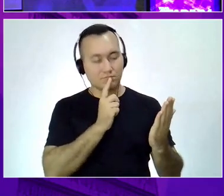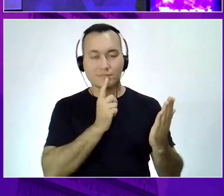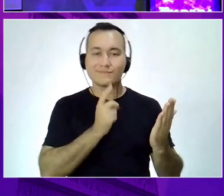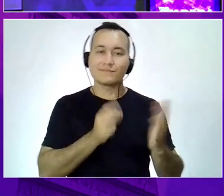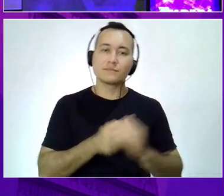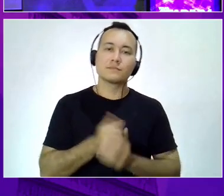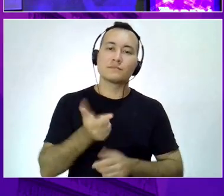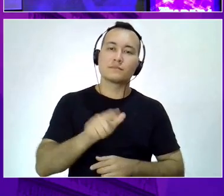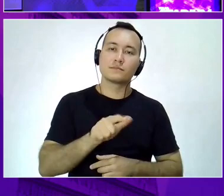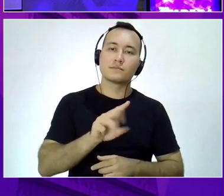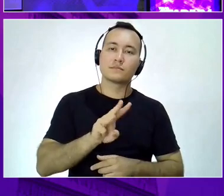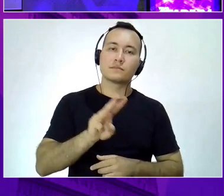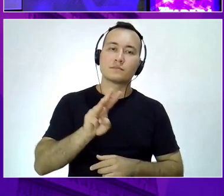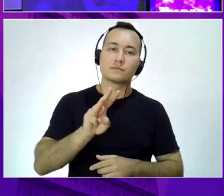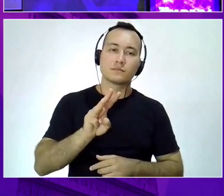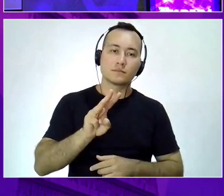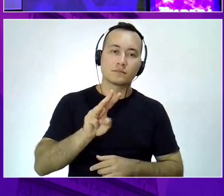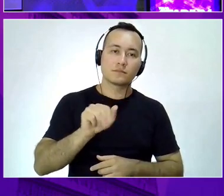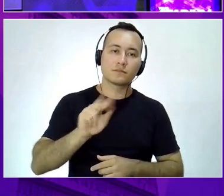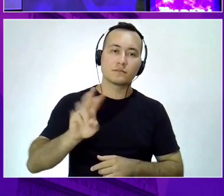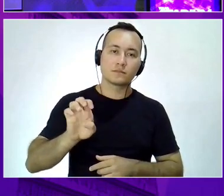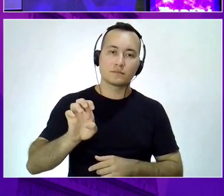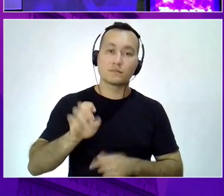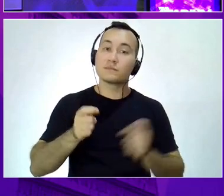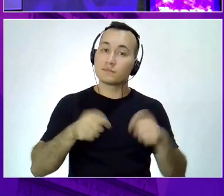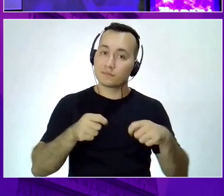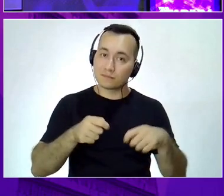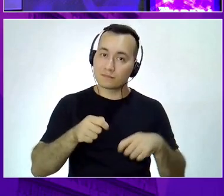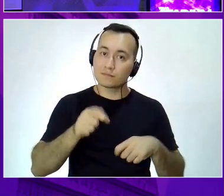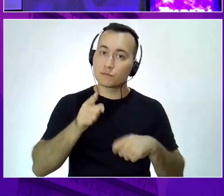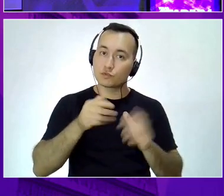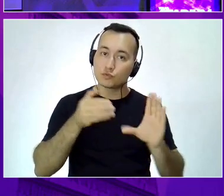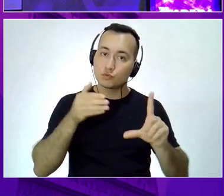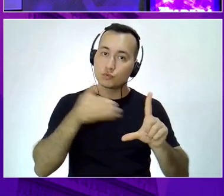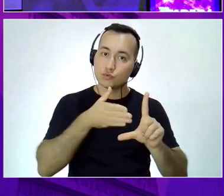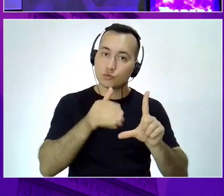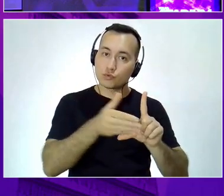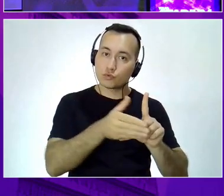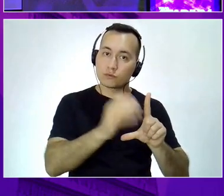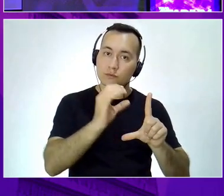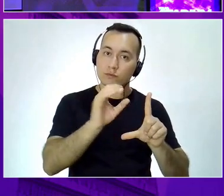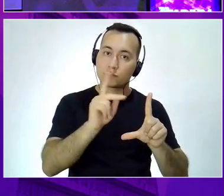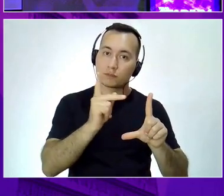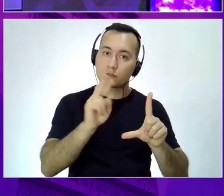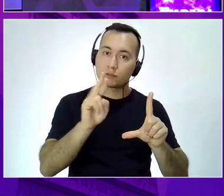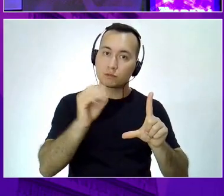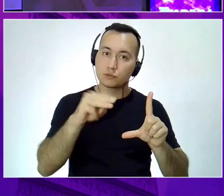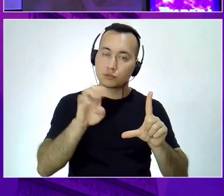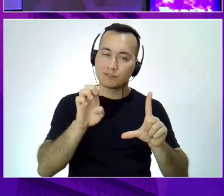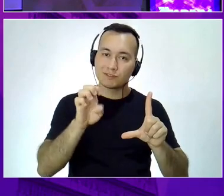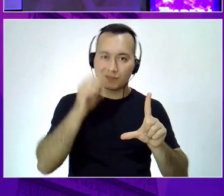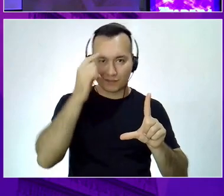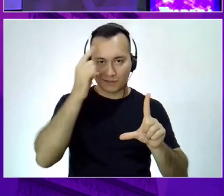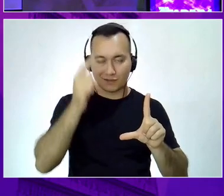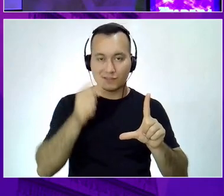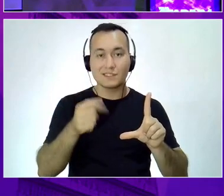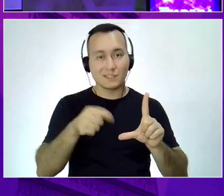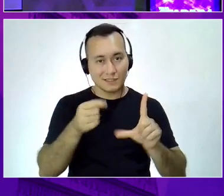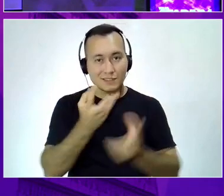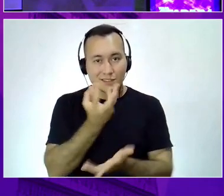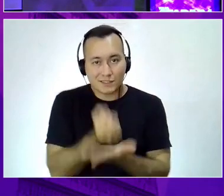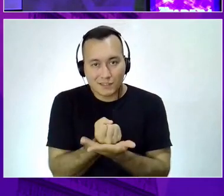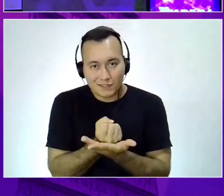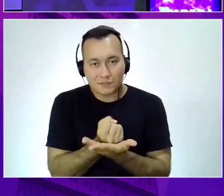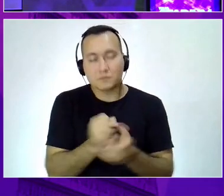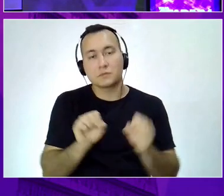no seu Chrome e fazer os testes de acessibilidade a partir dele, pegando os resultados e gerando formulários onde tem